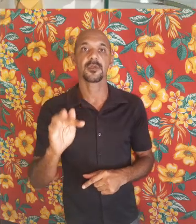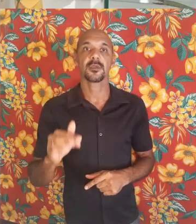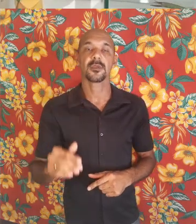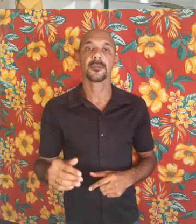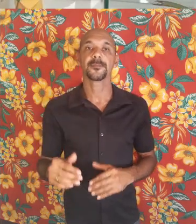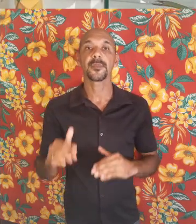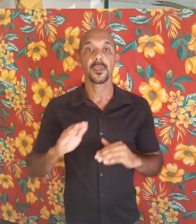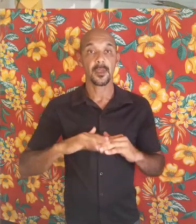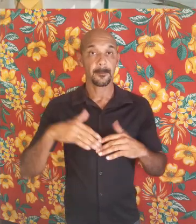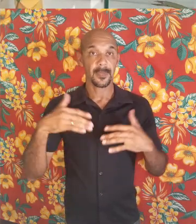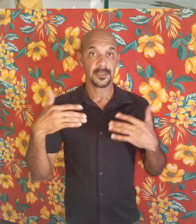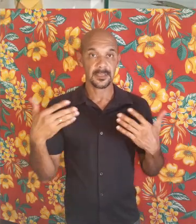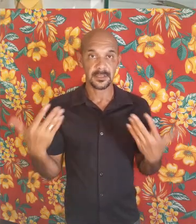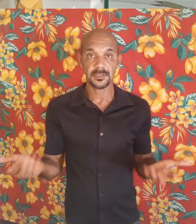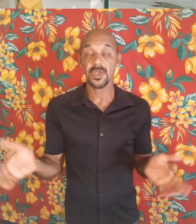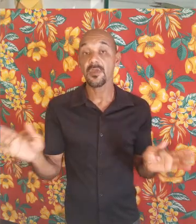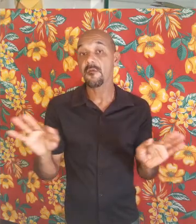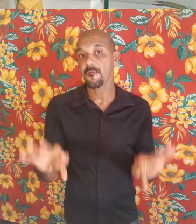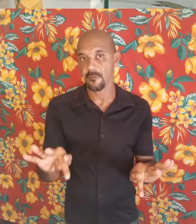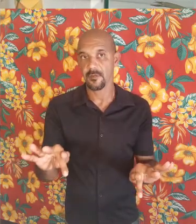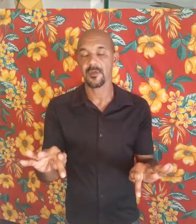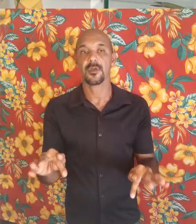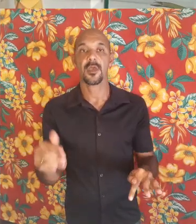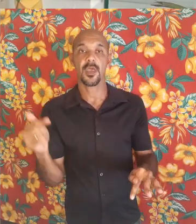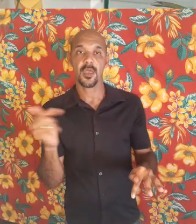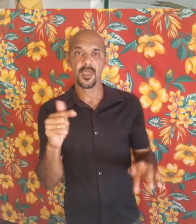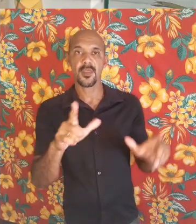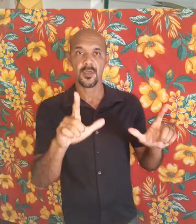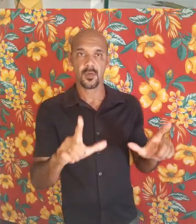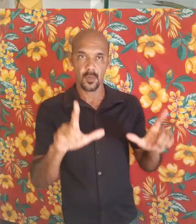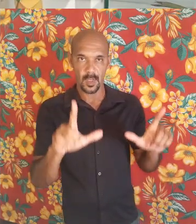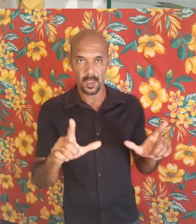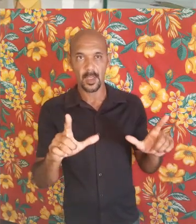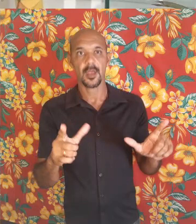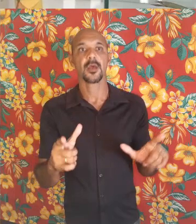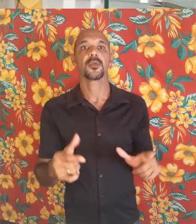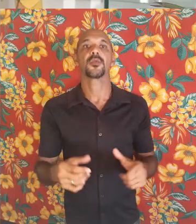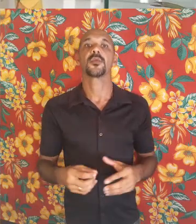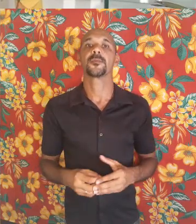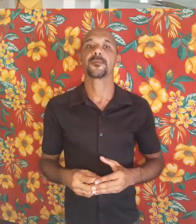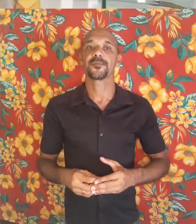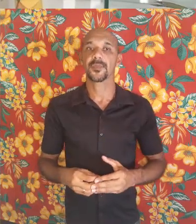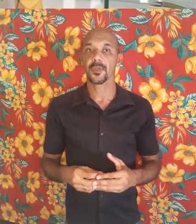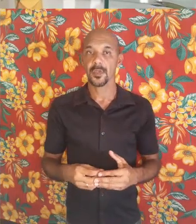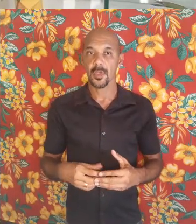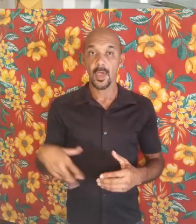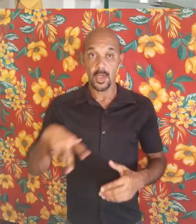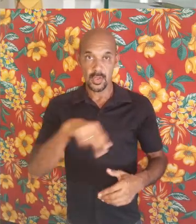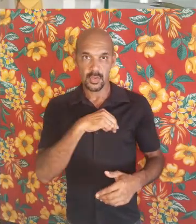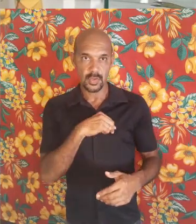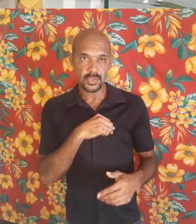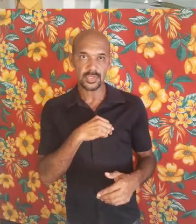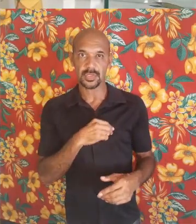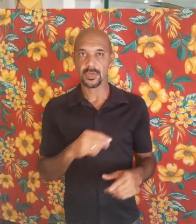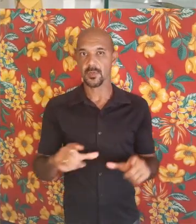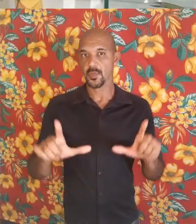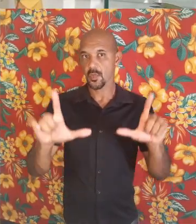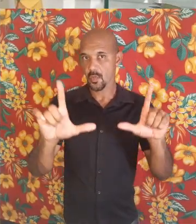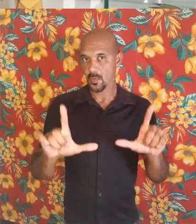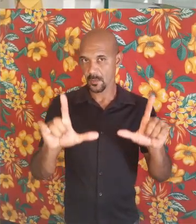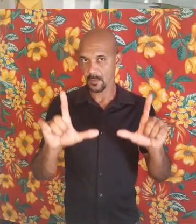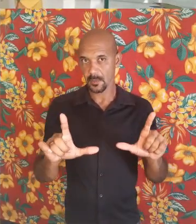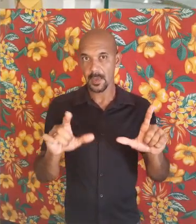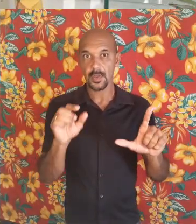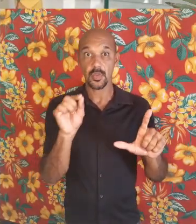de confecção dos nossos quadros é o seguinte. Um exemplo, vocês têm aqui um pequeno quadro que já